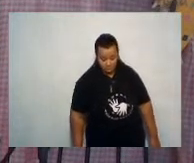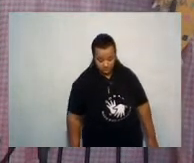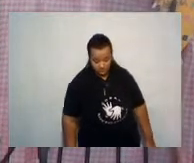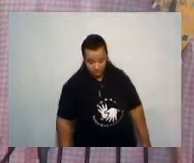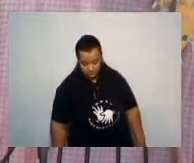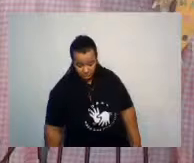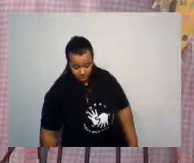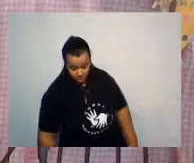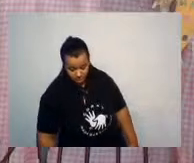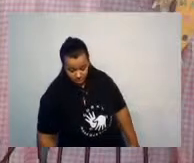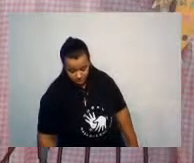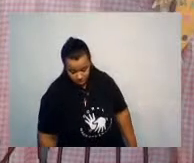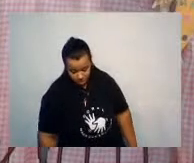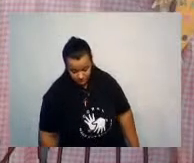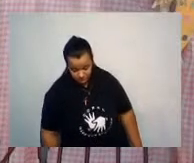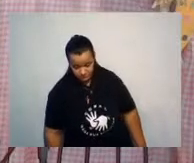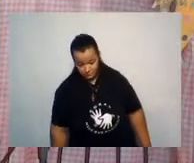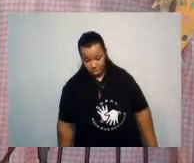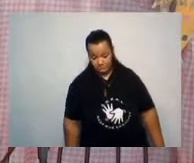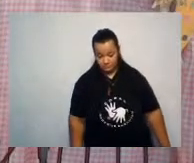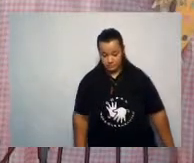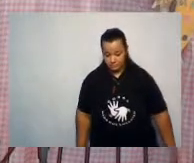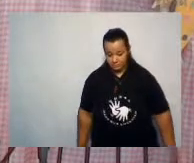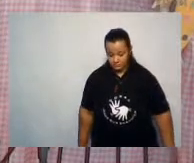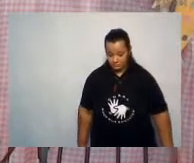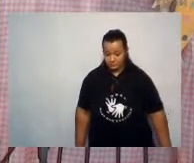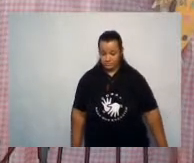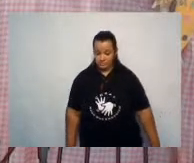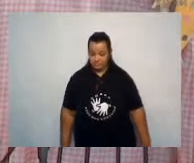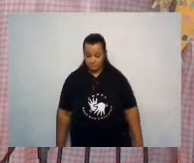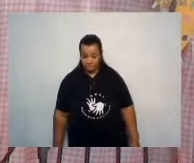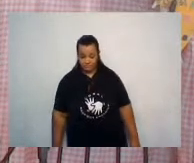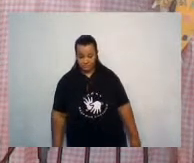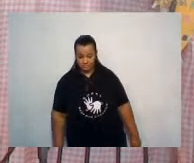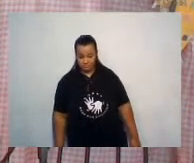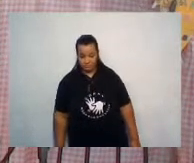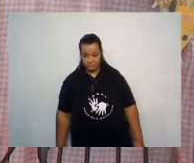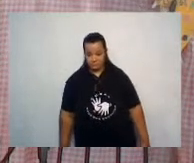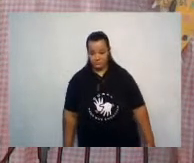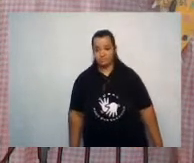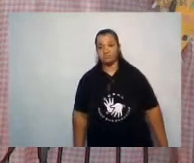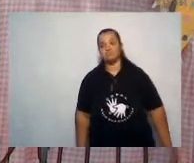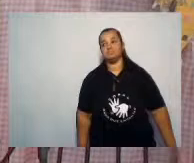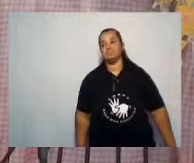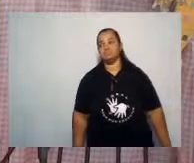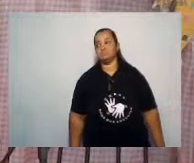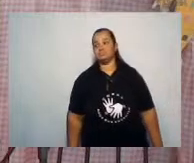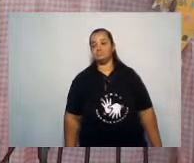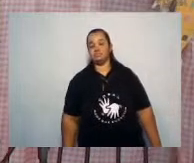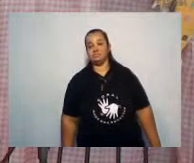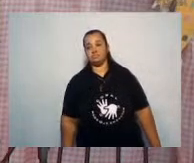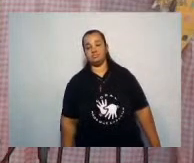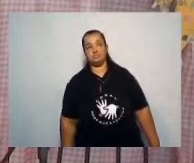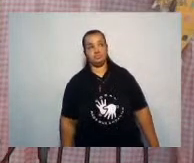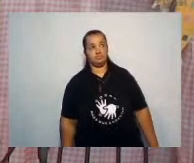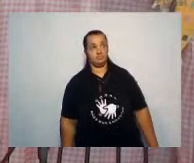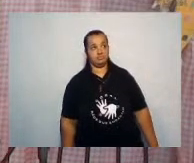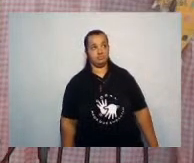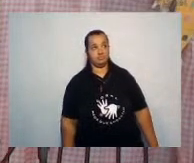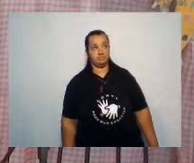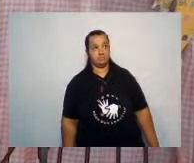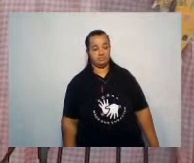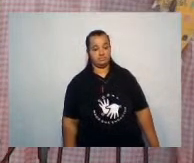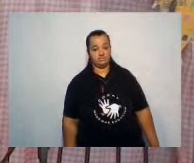pras... as dançantes. Para as dançantes, para a galera que curte também uma rocha, um sertanejo universitário. A gente